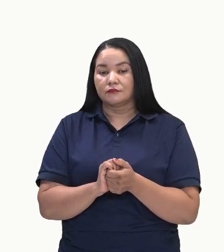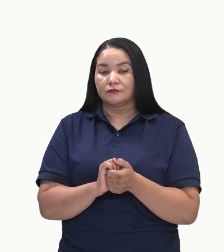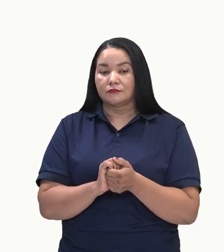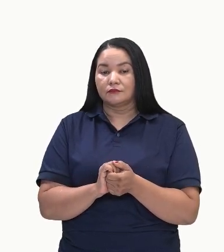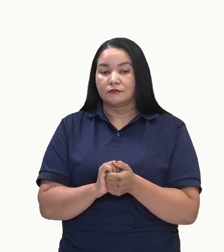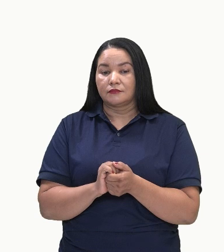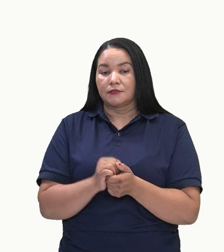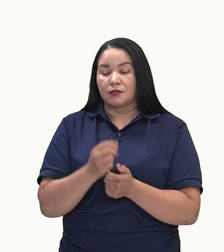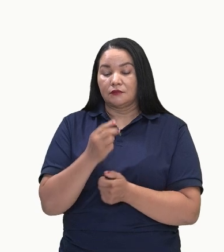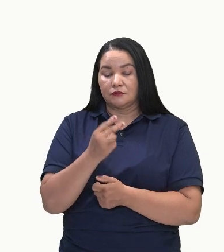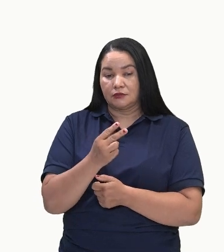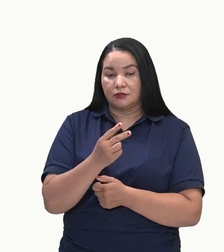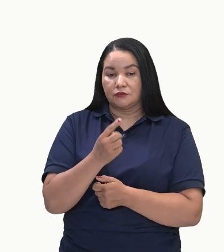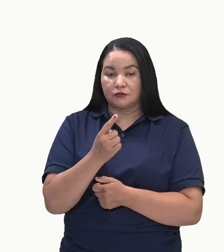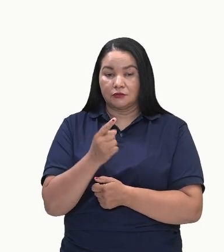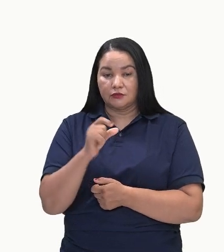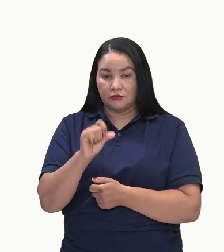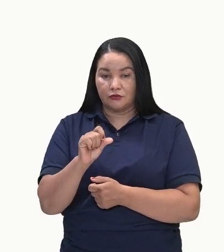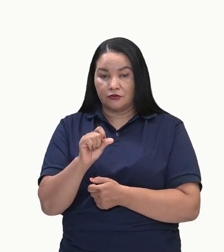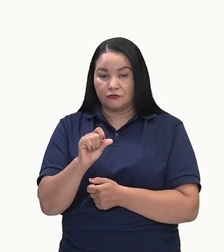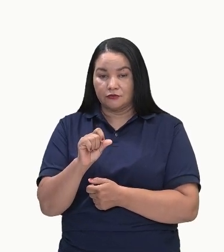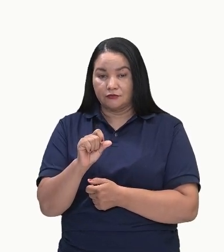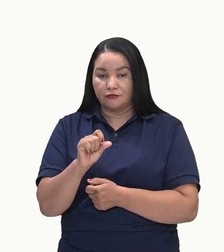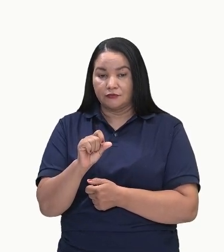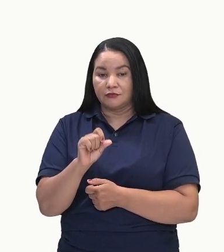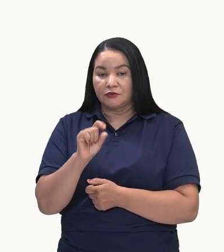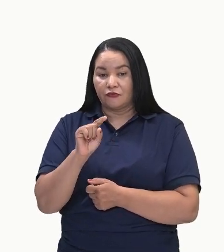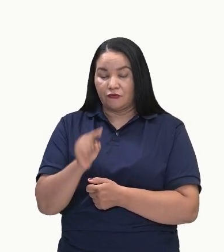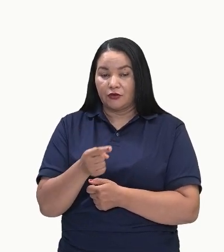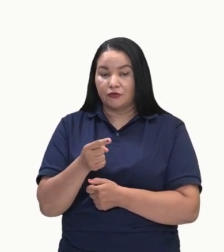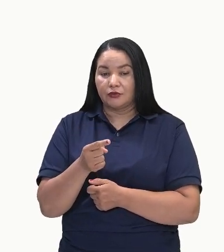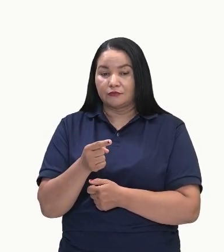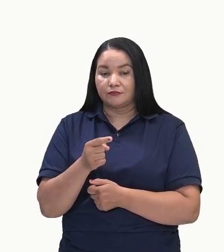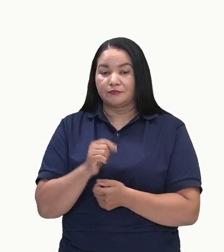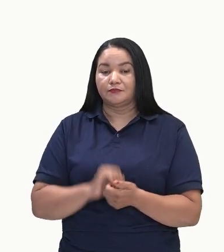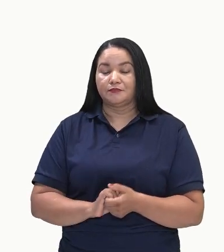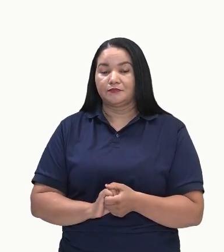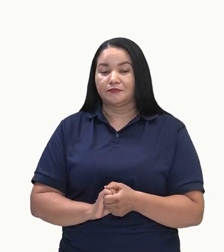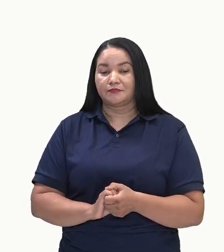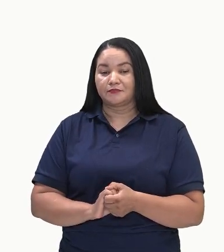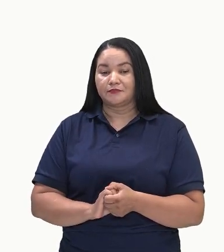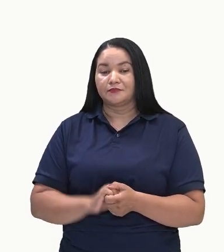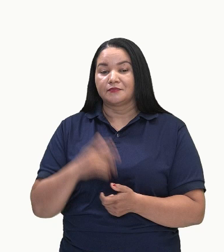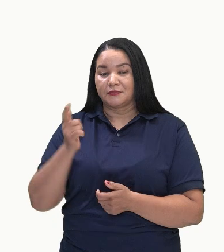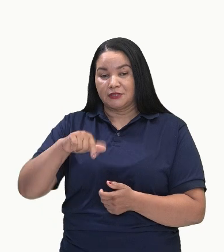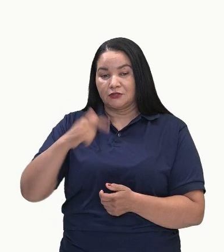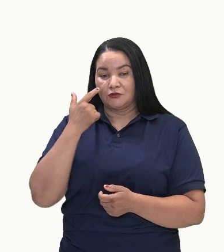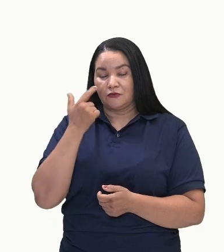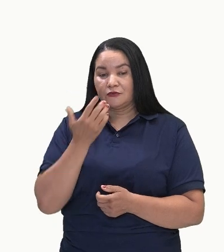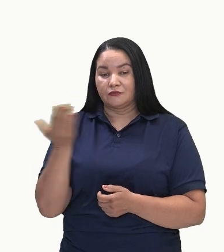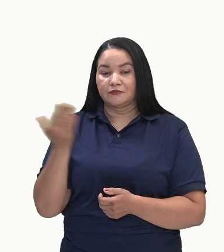alunos, 219, opa, ficou feio aqui, né?